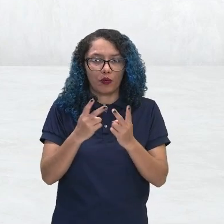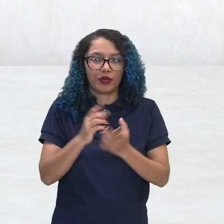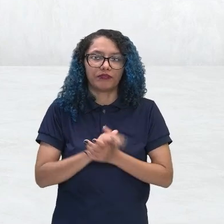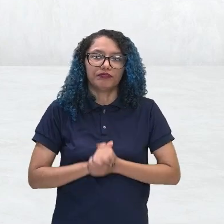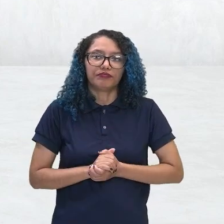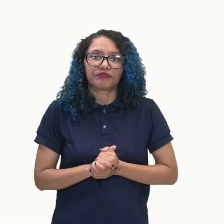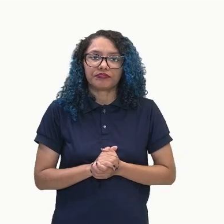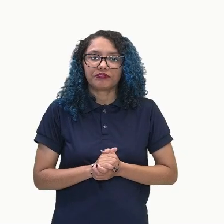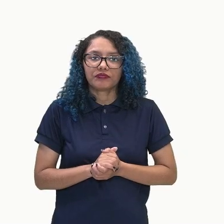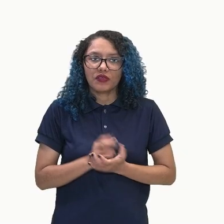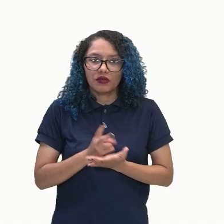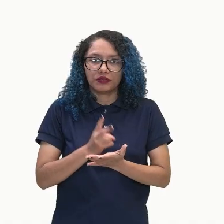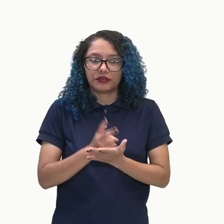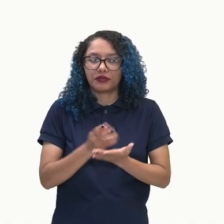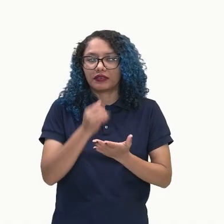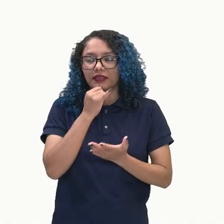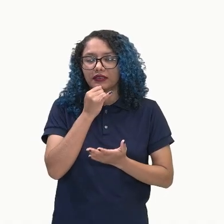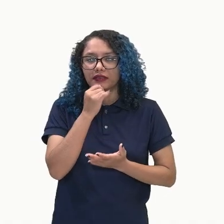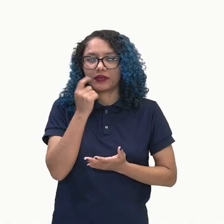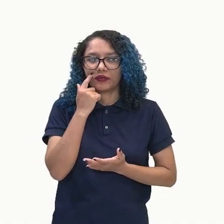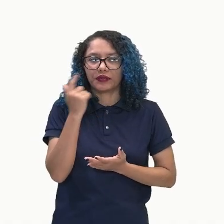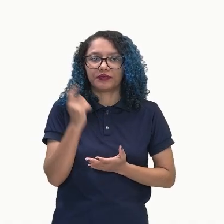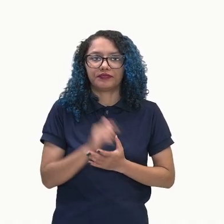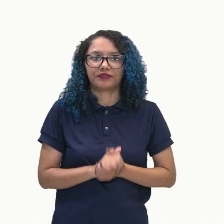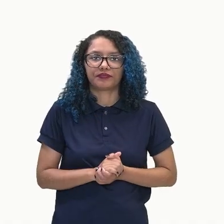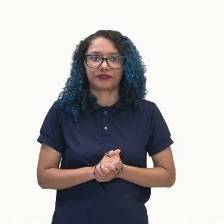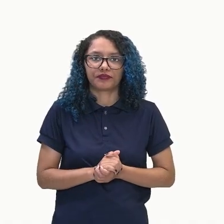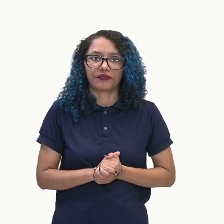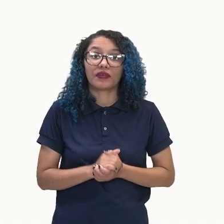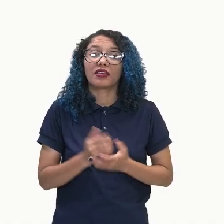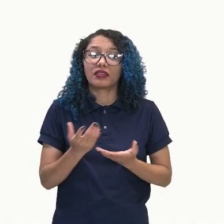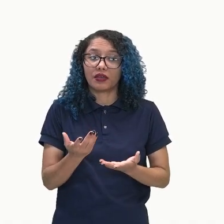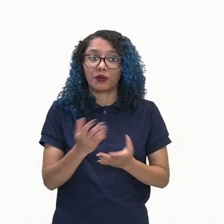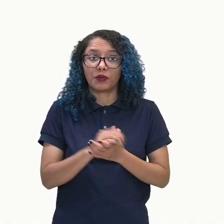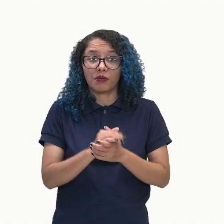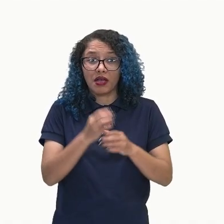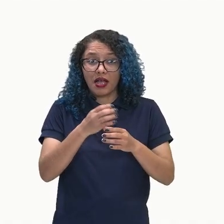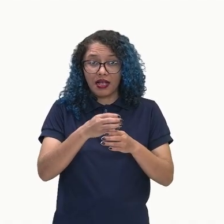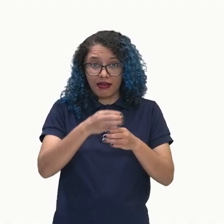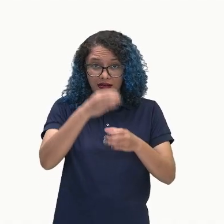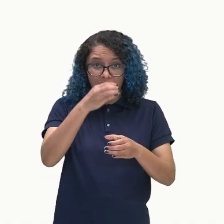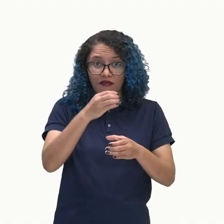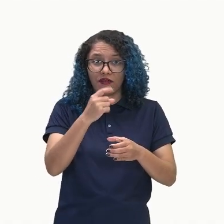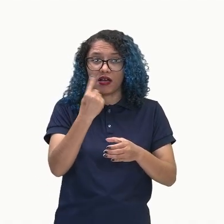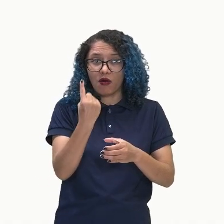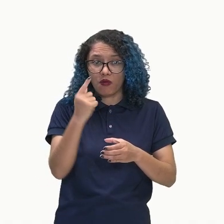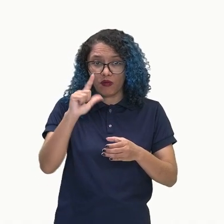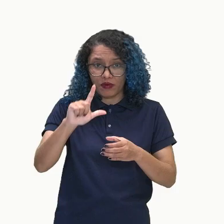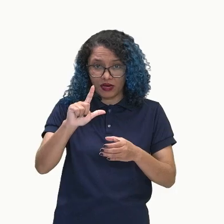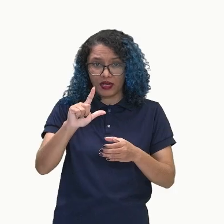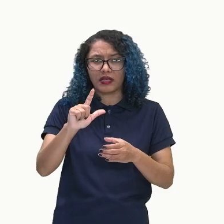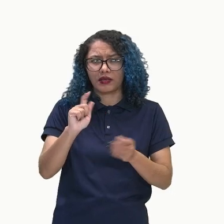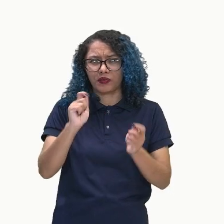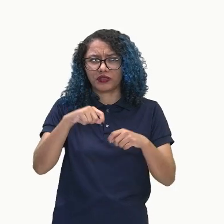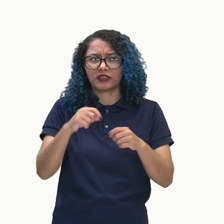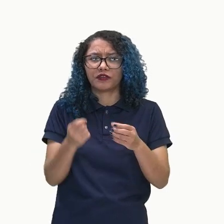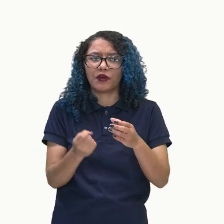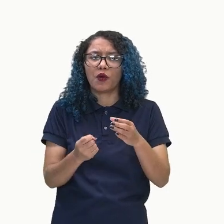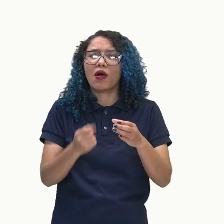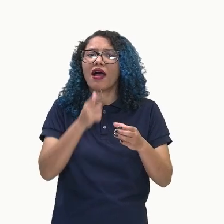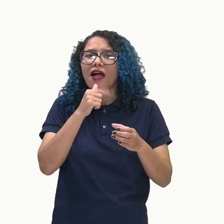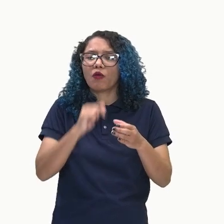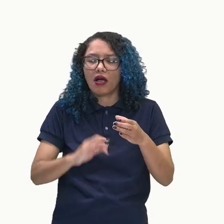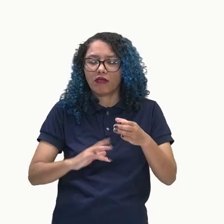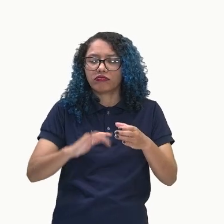essa definição. O exemplo 1 nos diz o seguinte, uma garrafa de 1 litro pode conter até 1 litro de água.